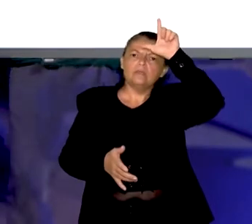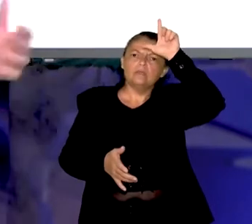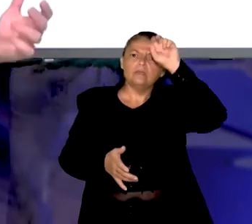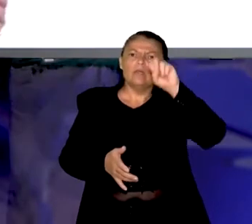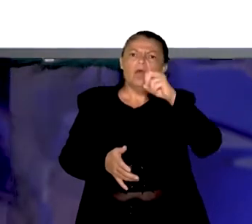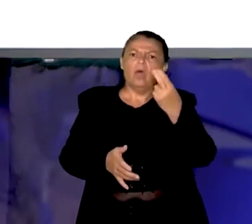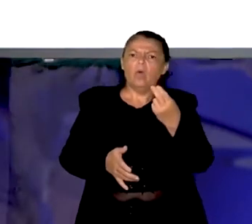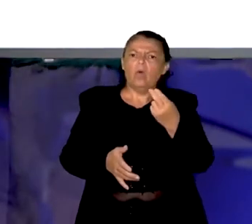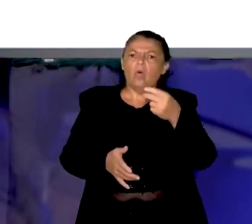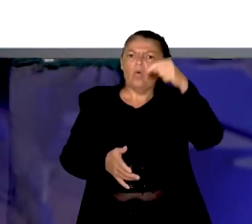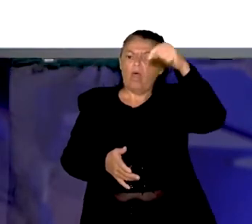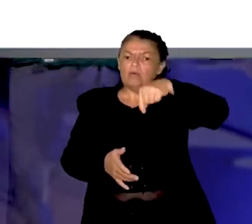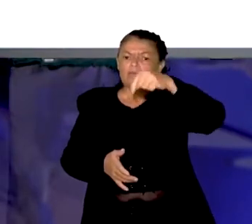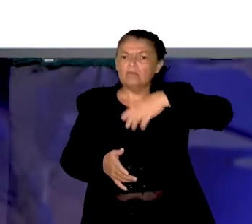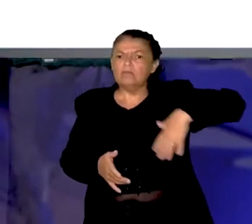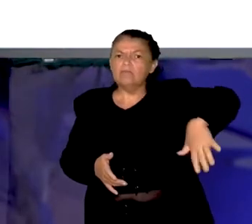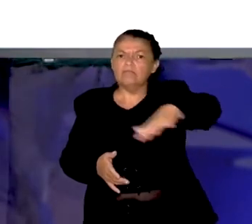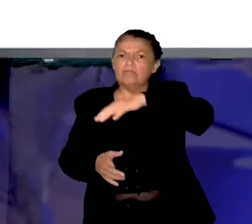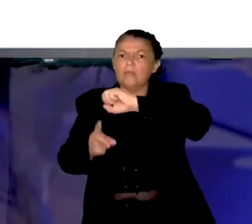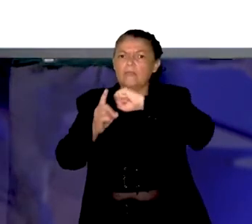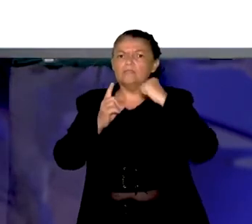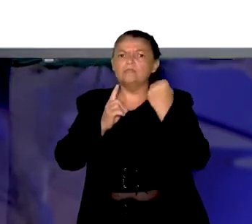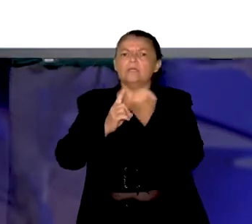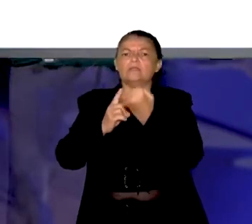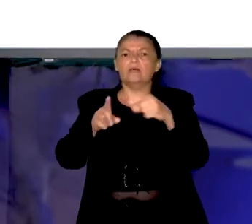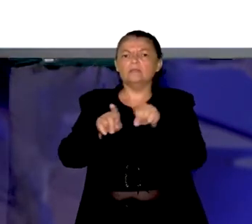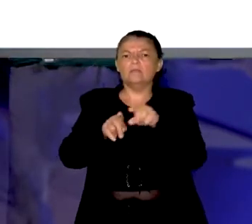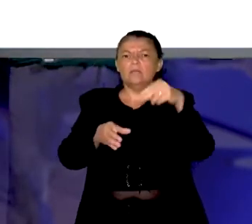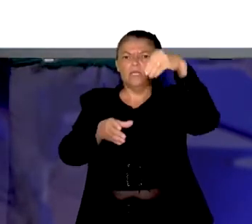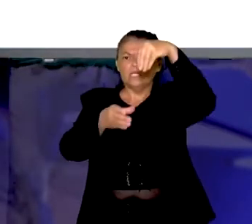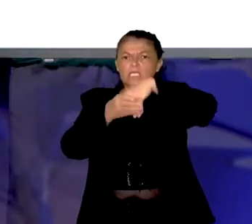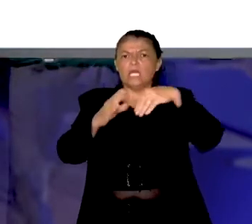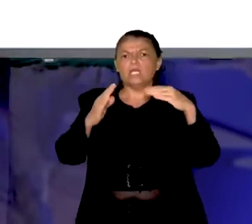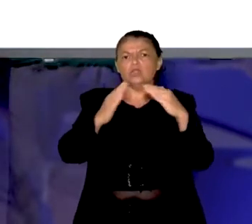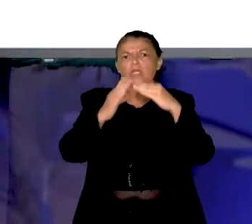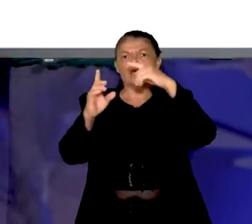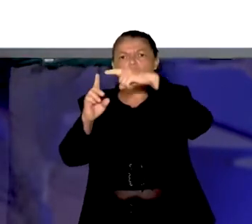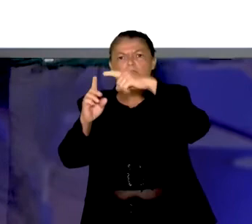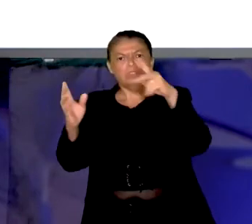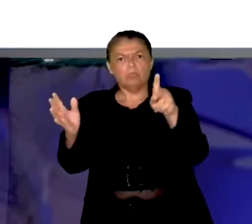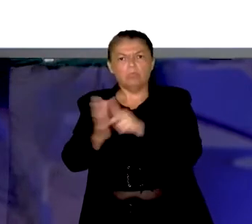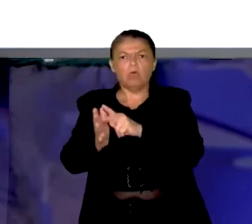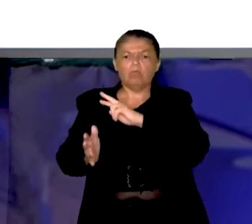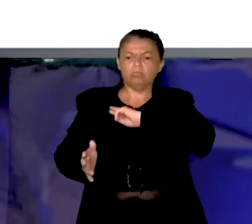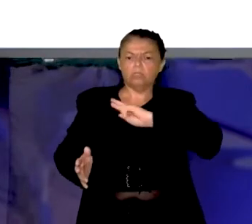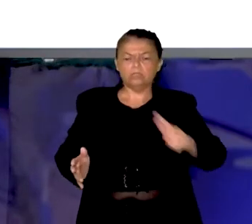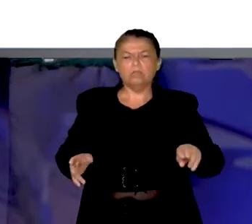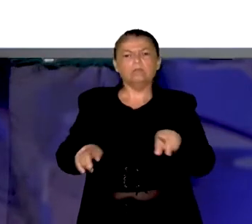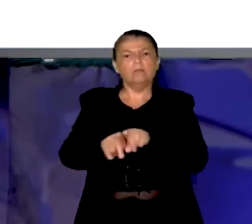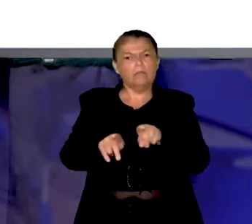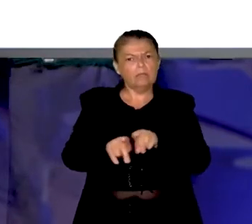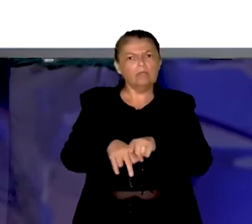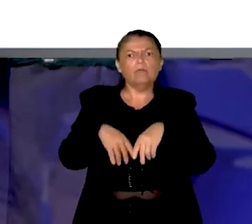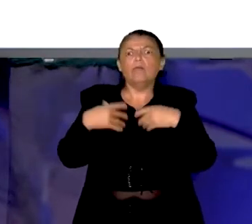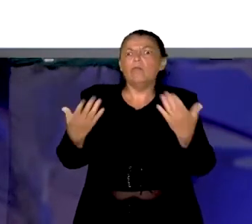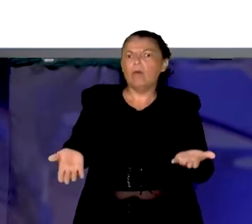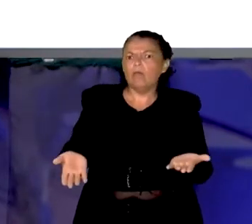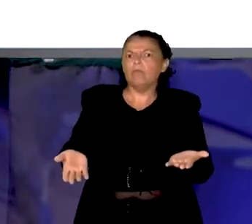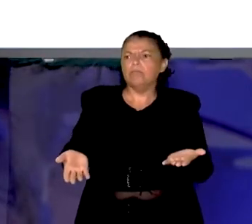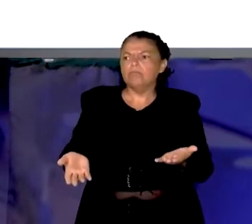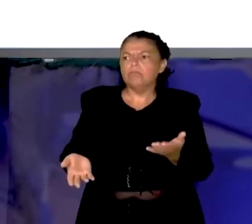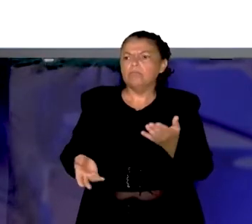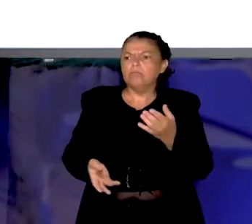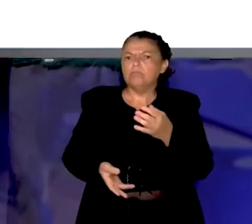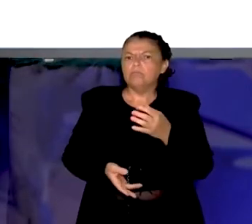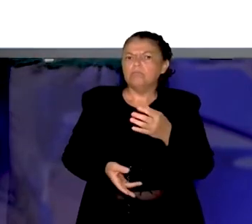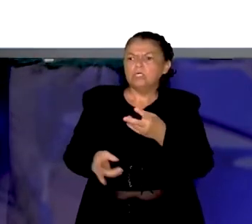da sociedade? Até os líderes religiosos também. Eu acho que nós poderíamos usar um critério para pensar se são líderes que